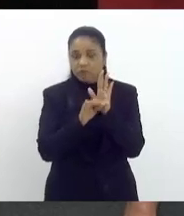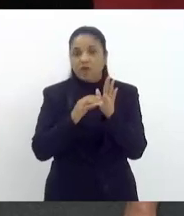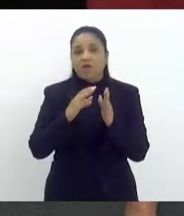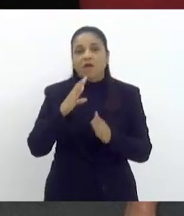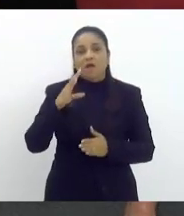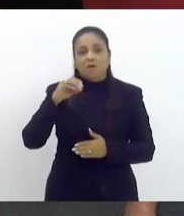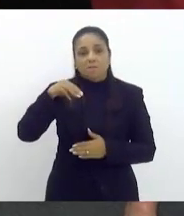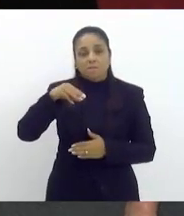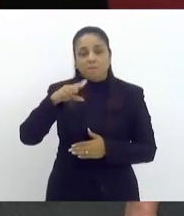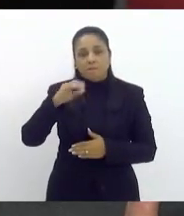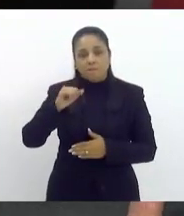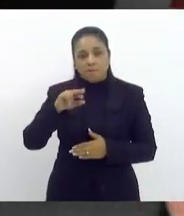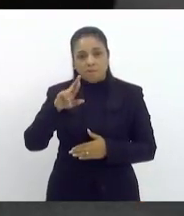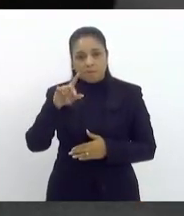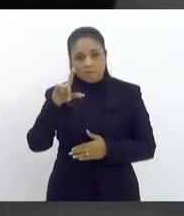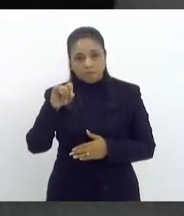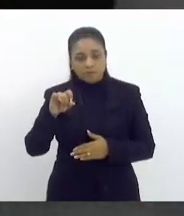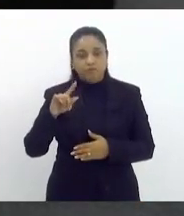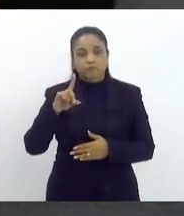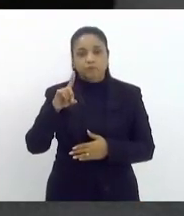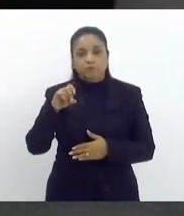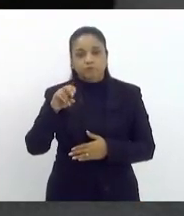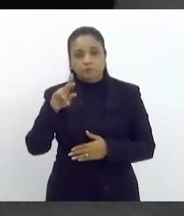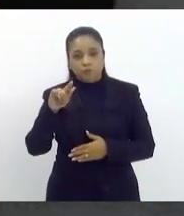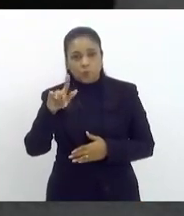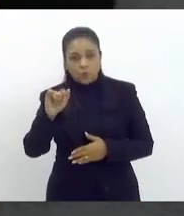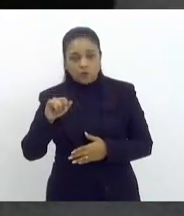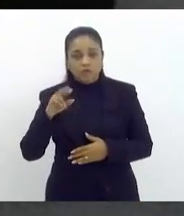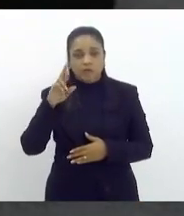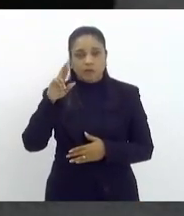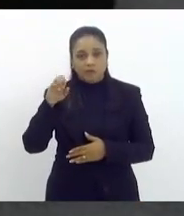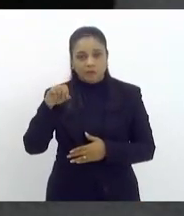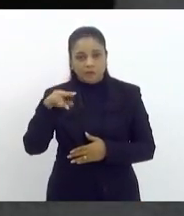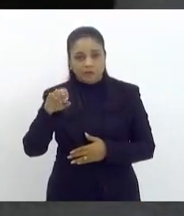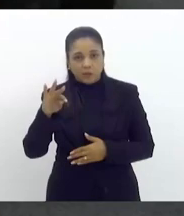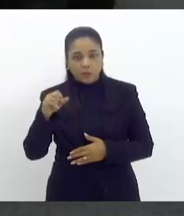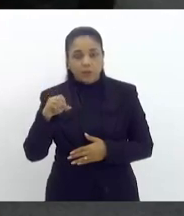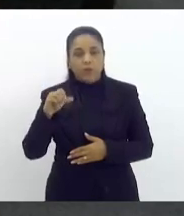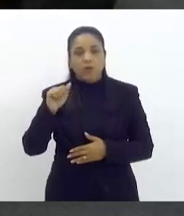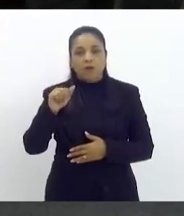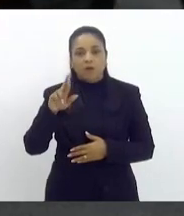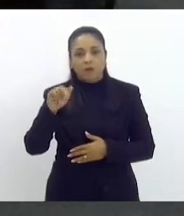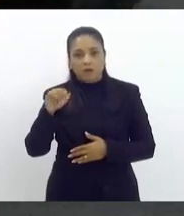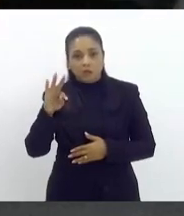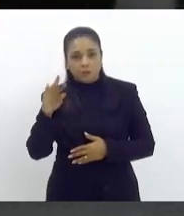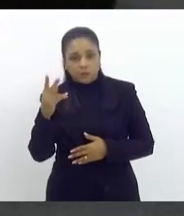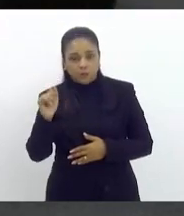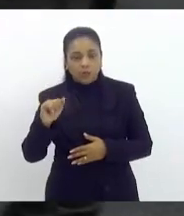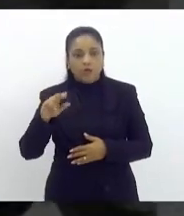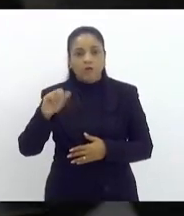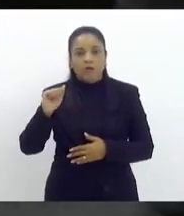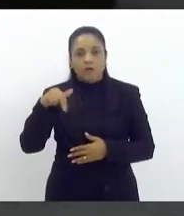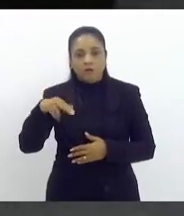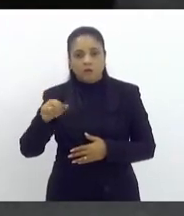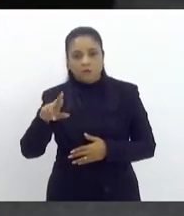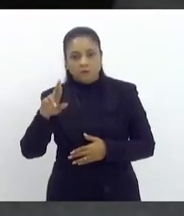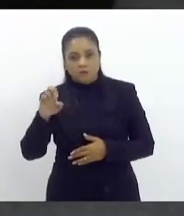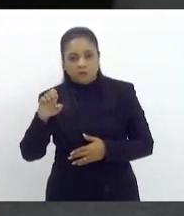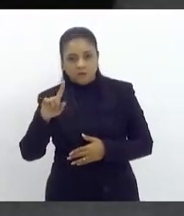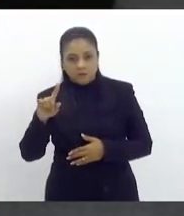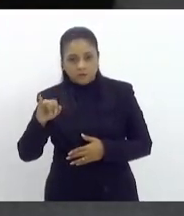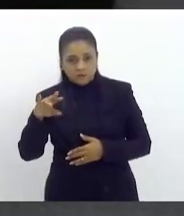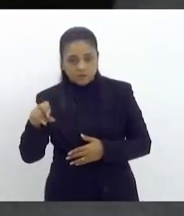Douglas Ruas Renato Miranda Arthur Monteiro Andrezinho Siciliano e Vinícius Consolino membros